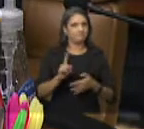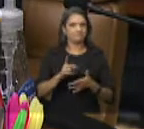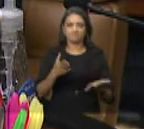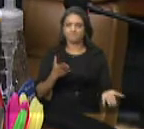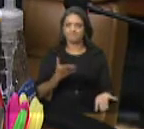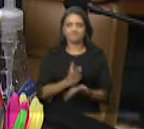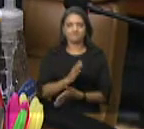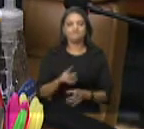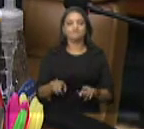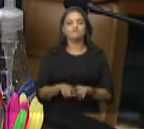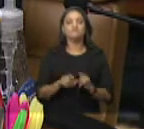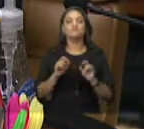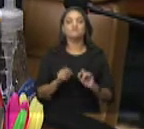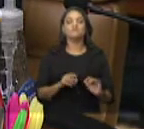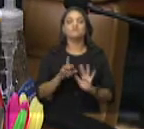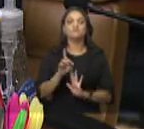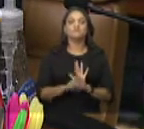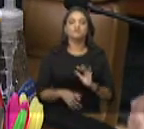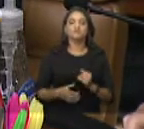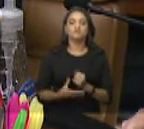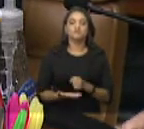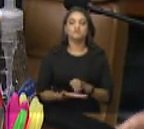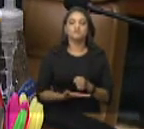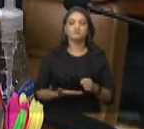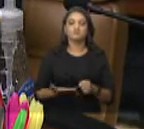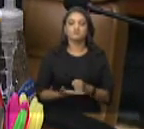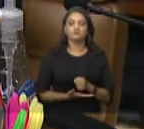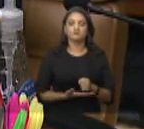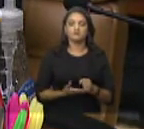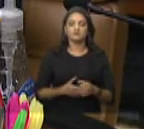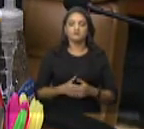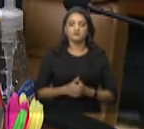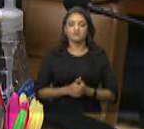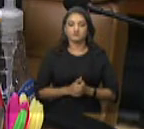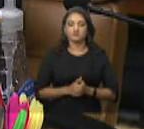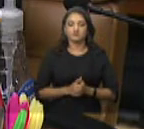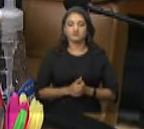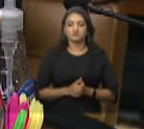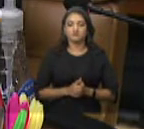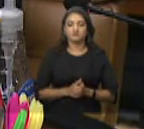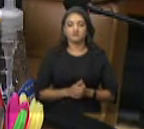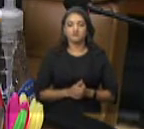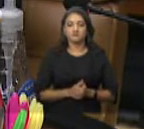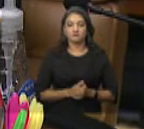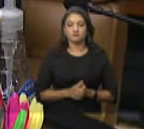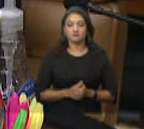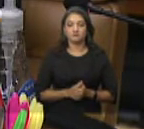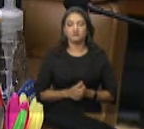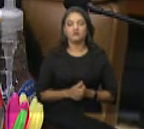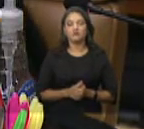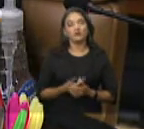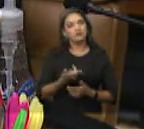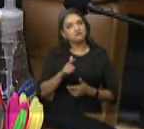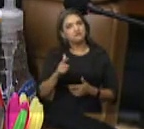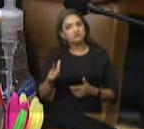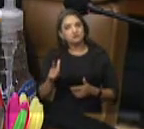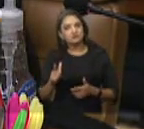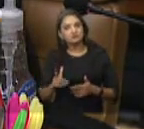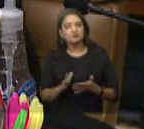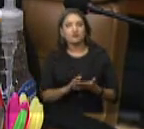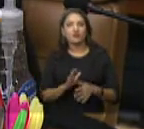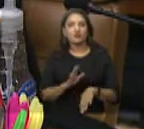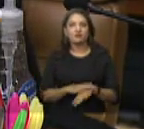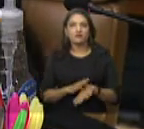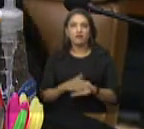considerando como direito fundamental Não passível de requisitos de condicionantes para este exercício mantém